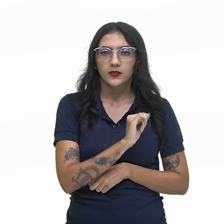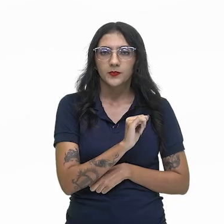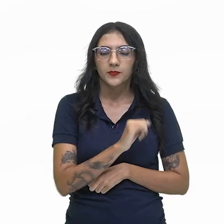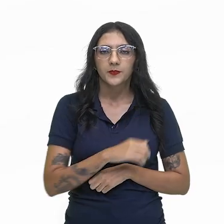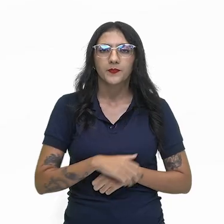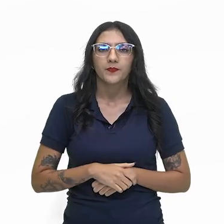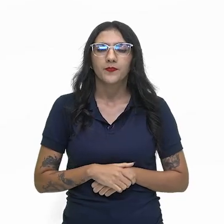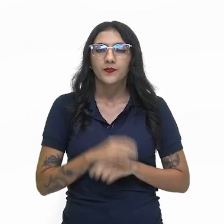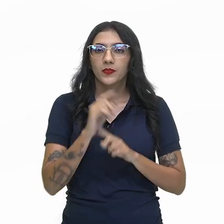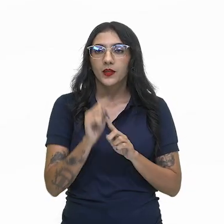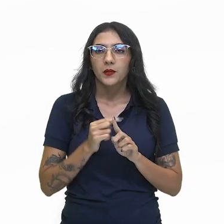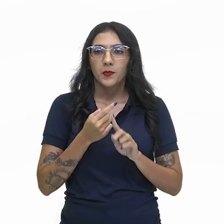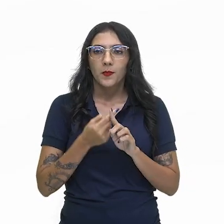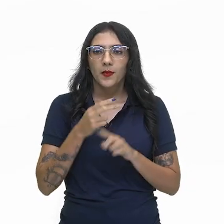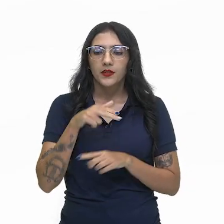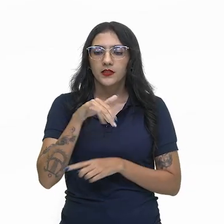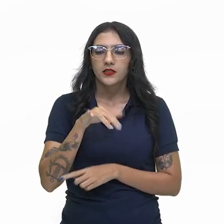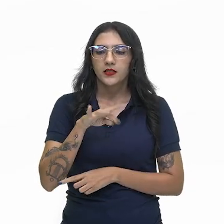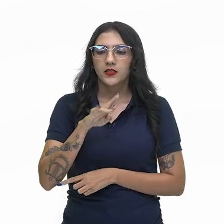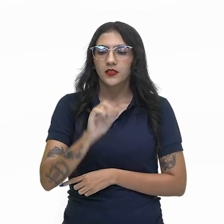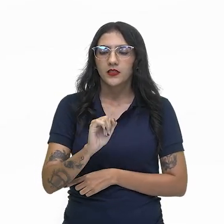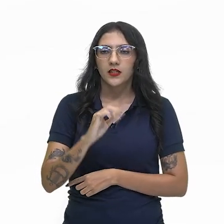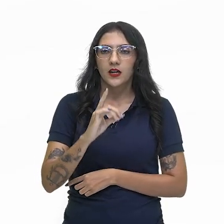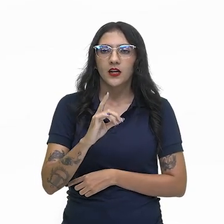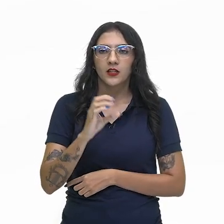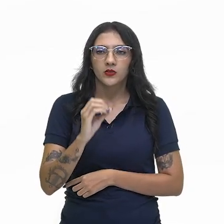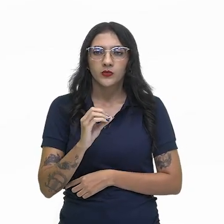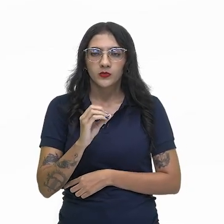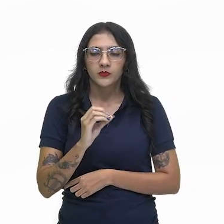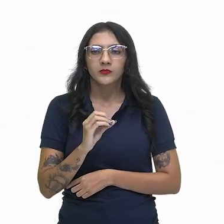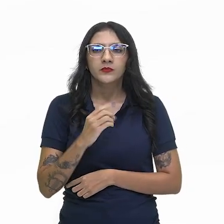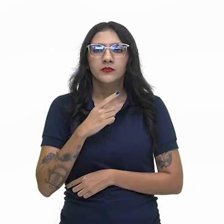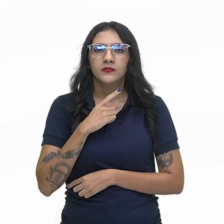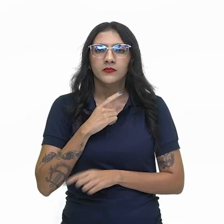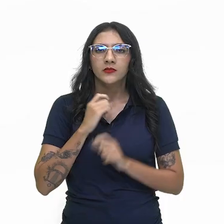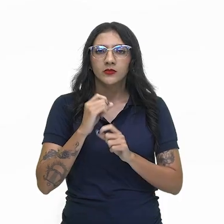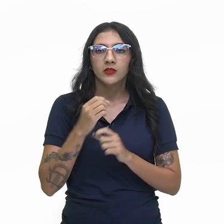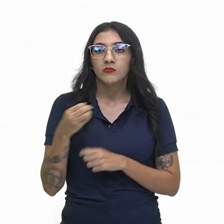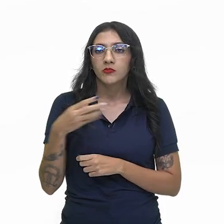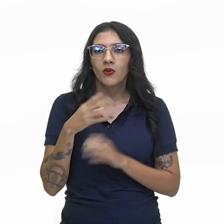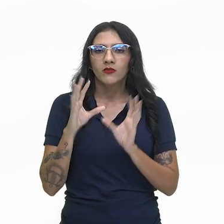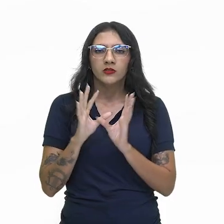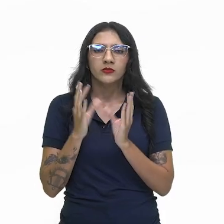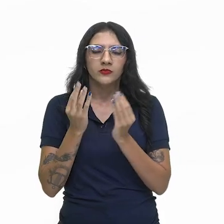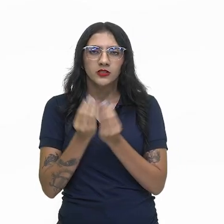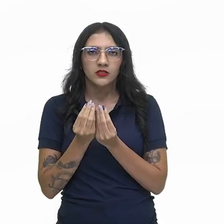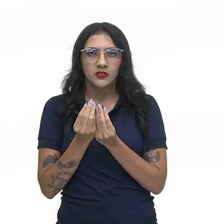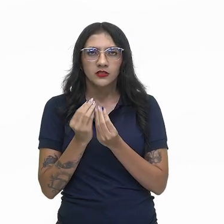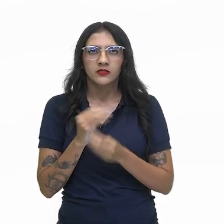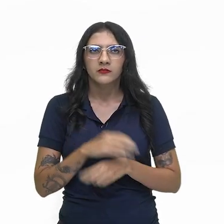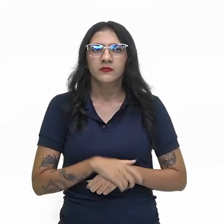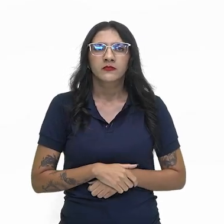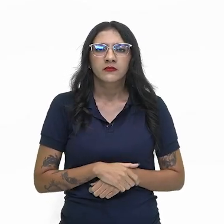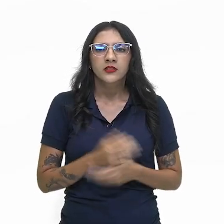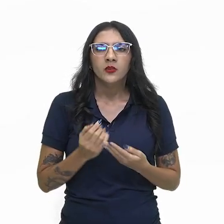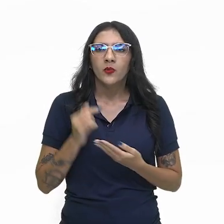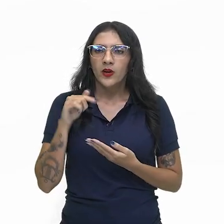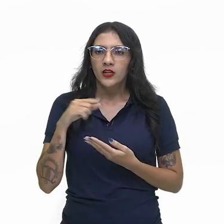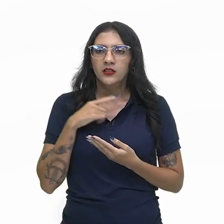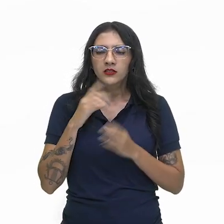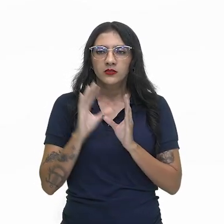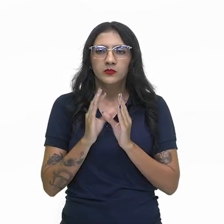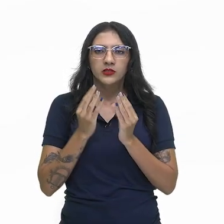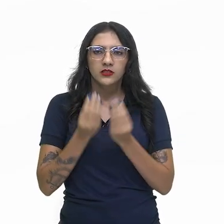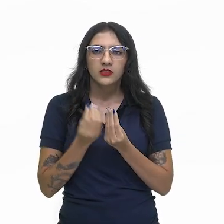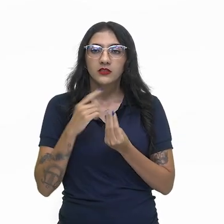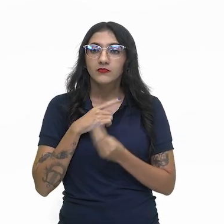o nitrato de sódio, eu tenho o quê? Novos produtos. Esses produtos,